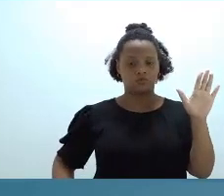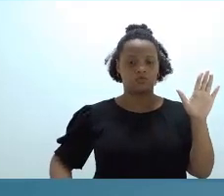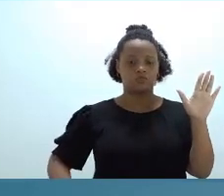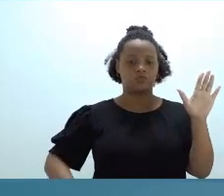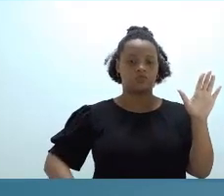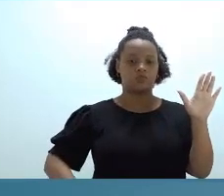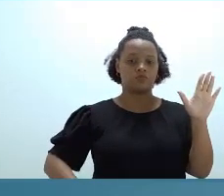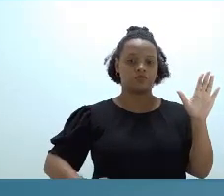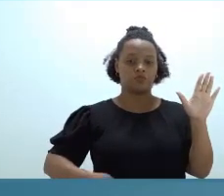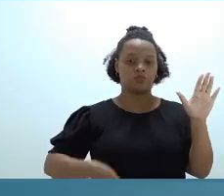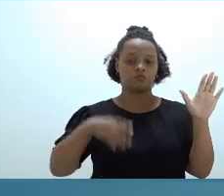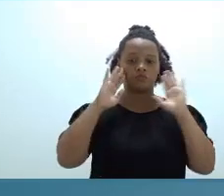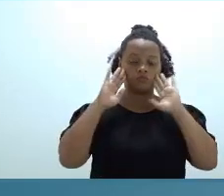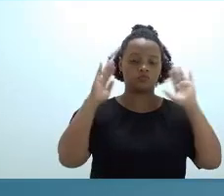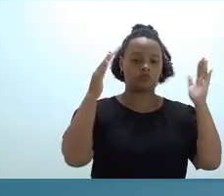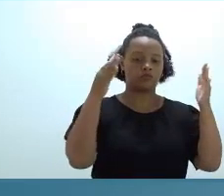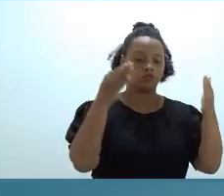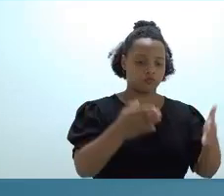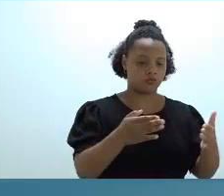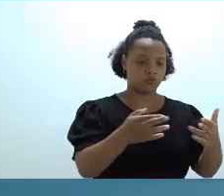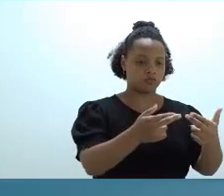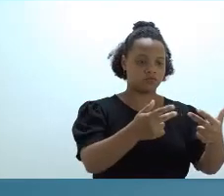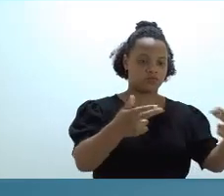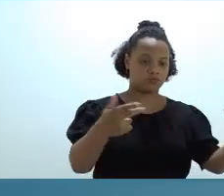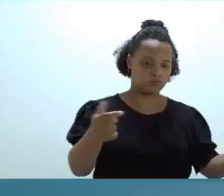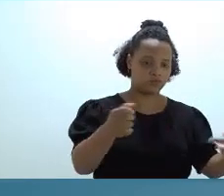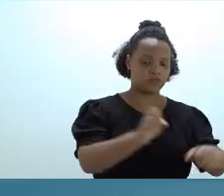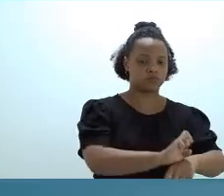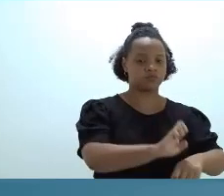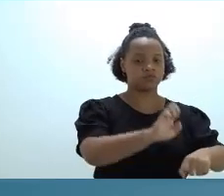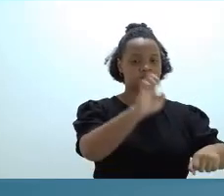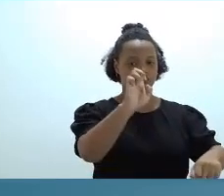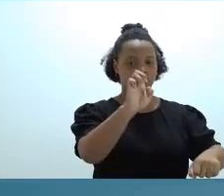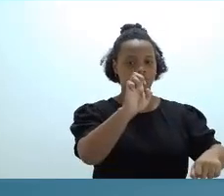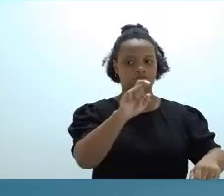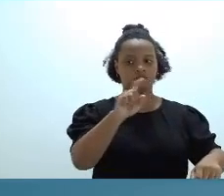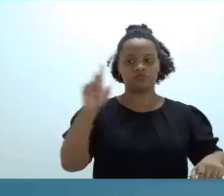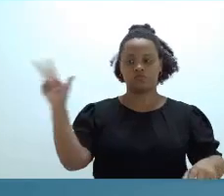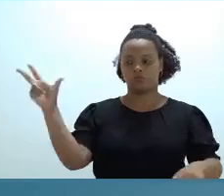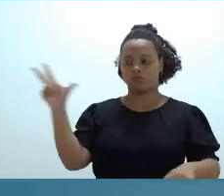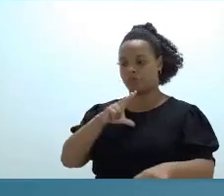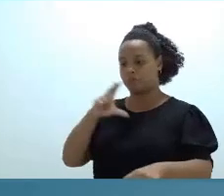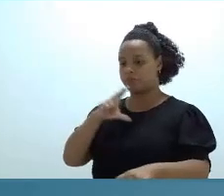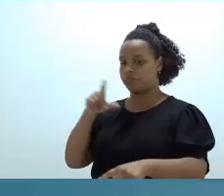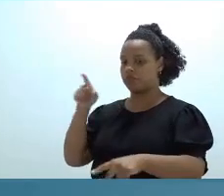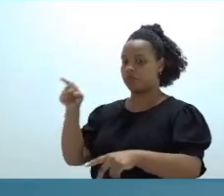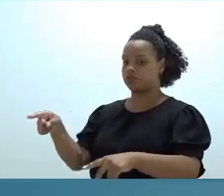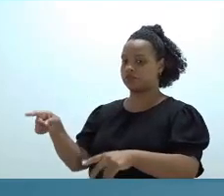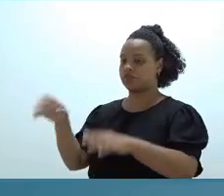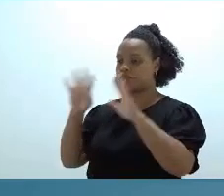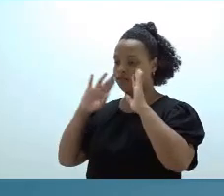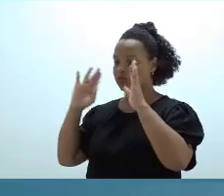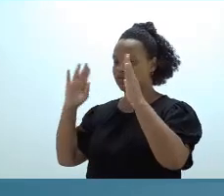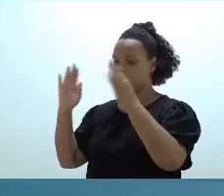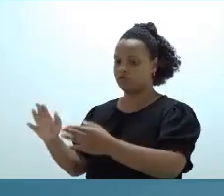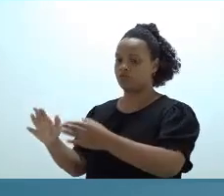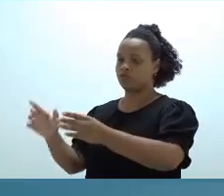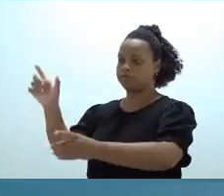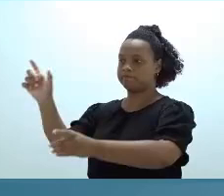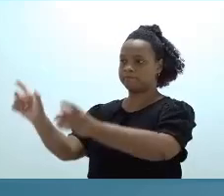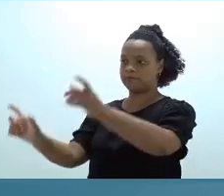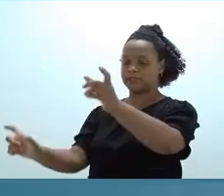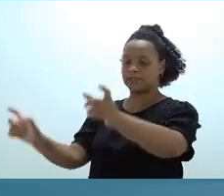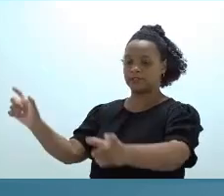Estado, enquanto o privado se refere à utilidade dos indivíduos. Nessa